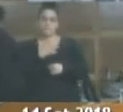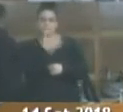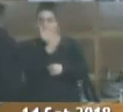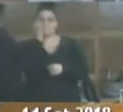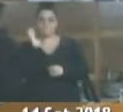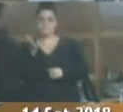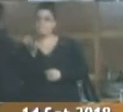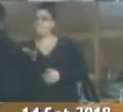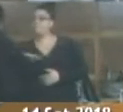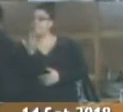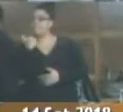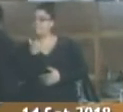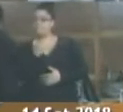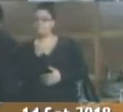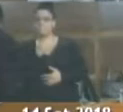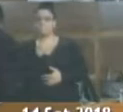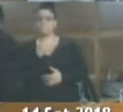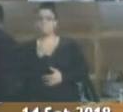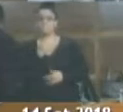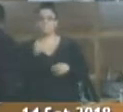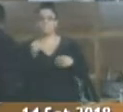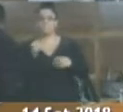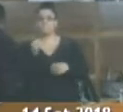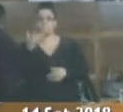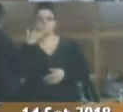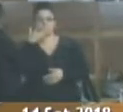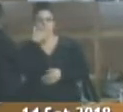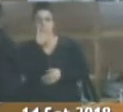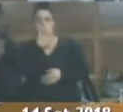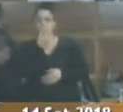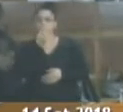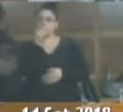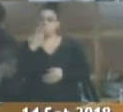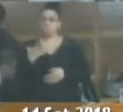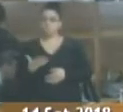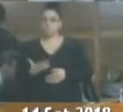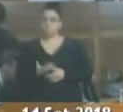vieira sabe que é um prato fantástico e